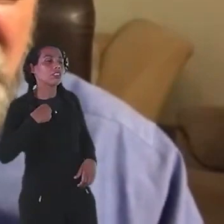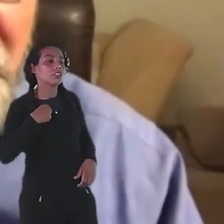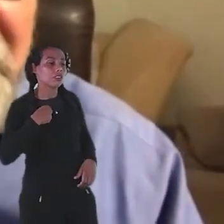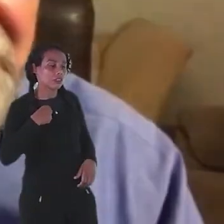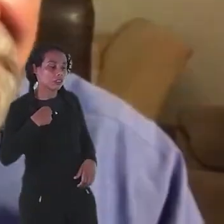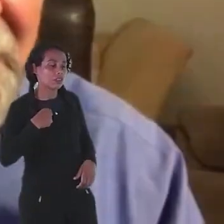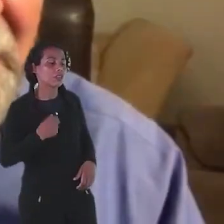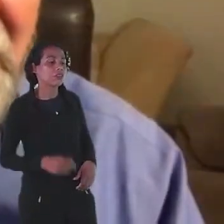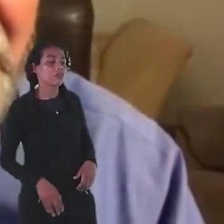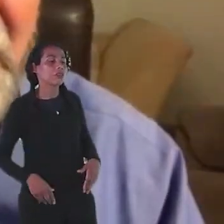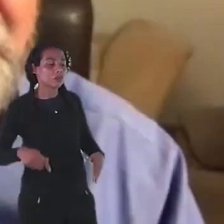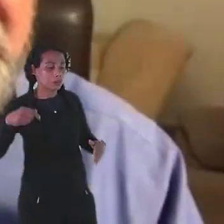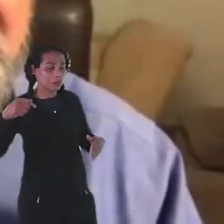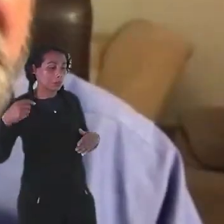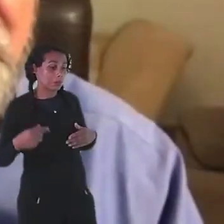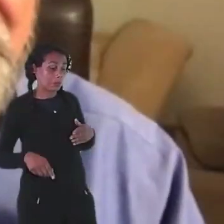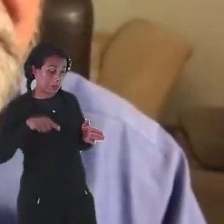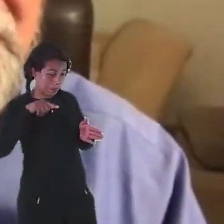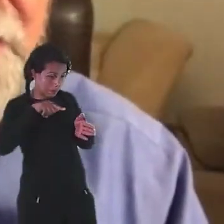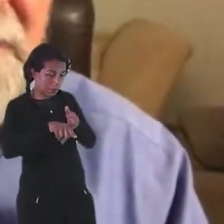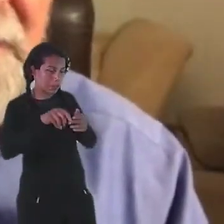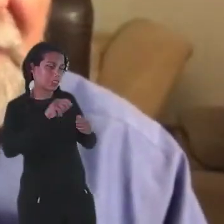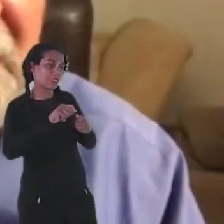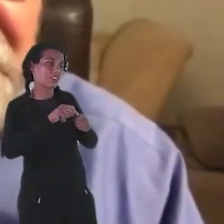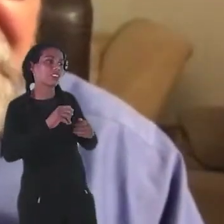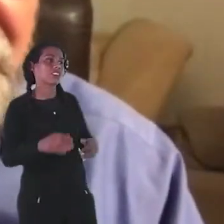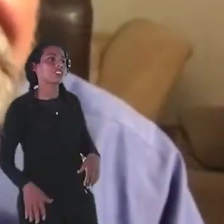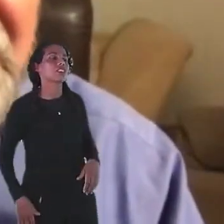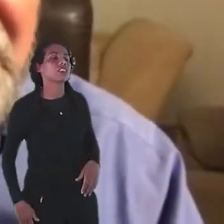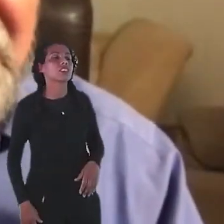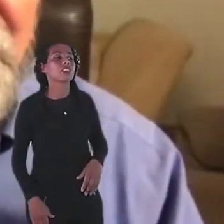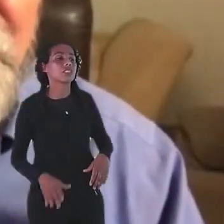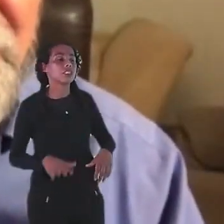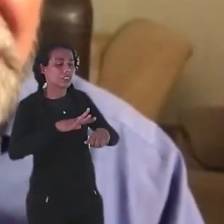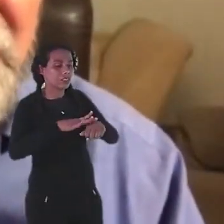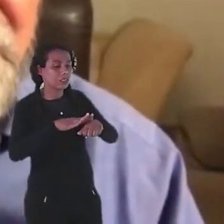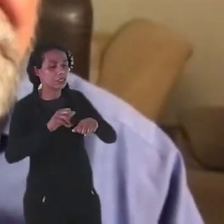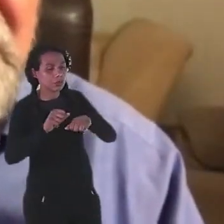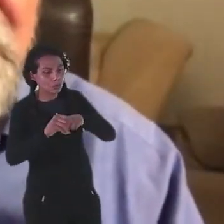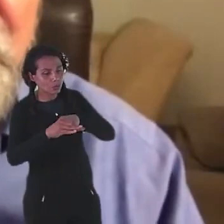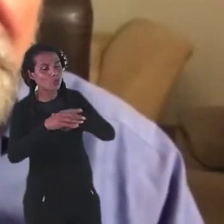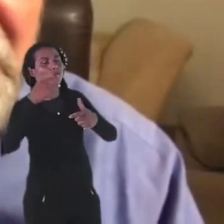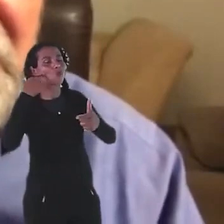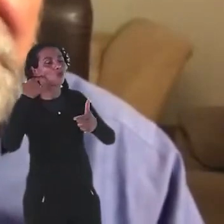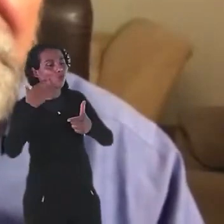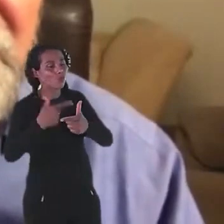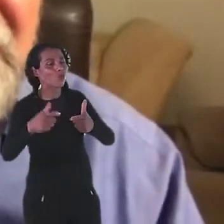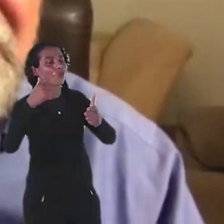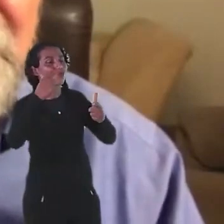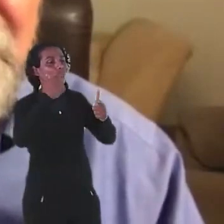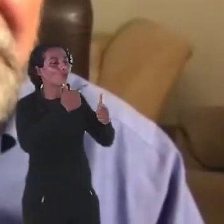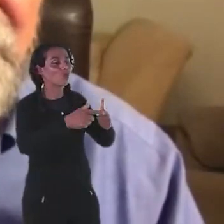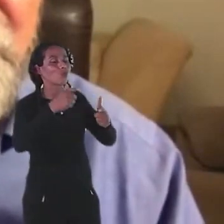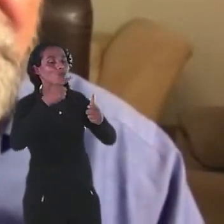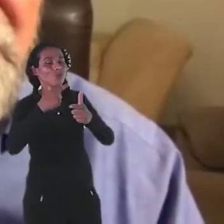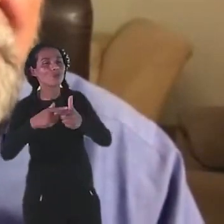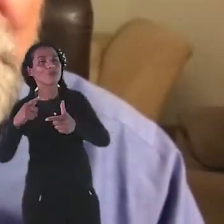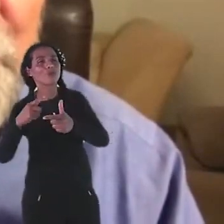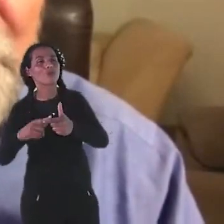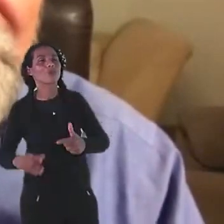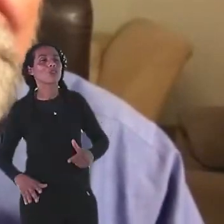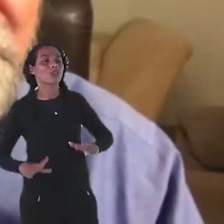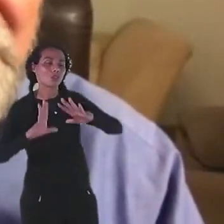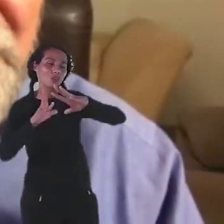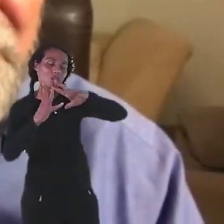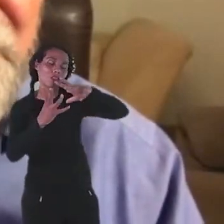se qualquer coisa, a pandemia trouxe à tona todas as fragilidades dos modelos de desenvolvimento, crescimento,